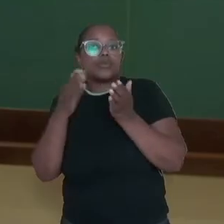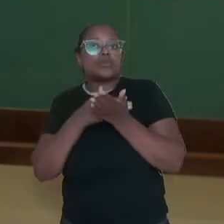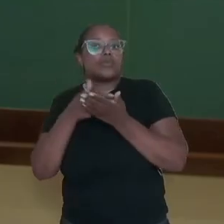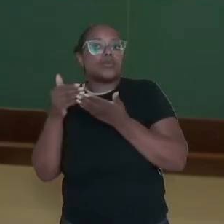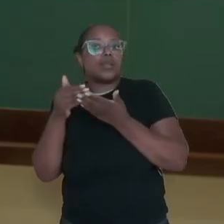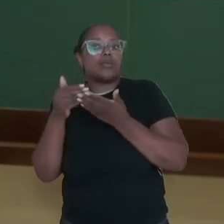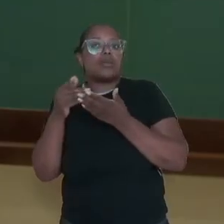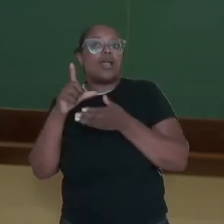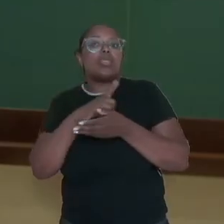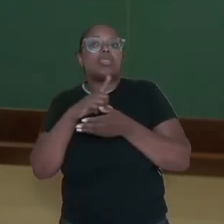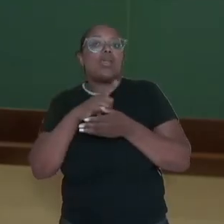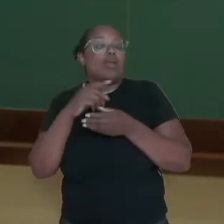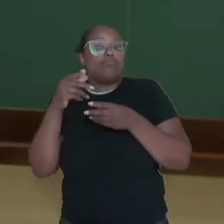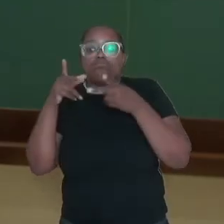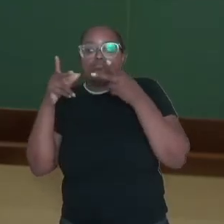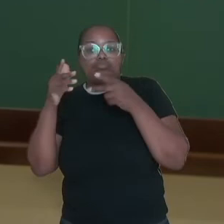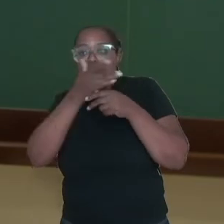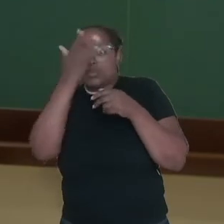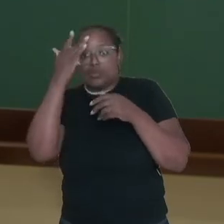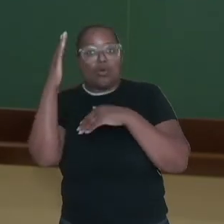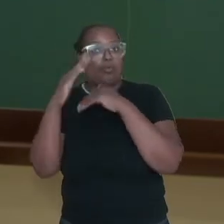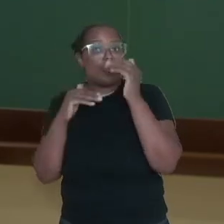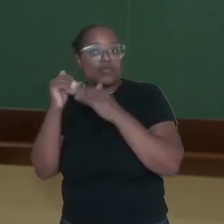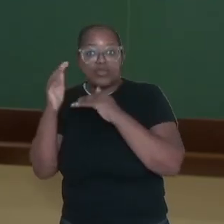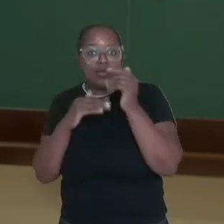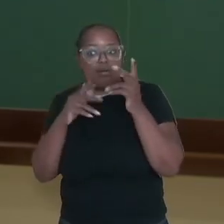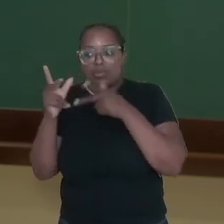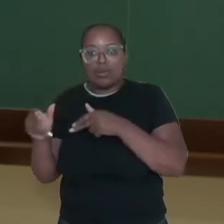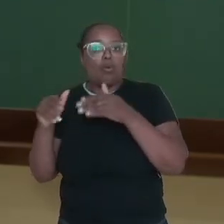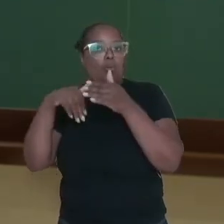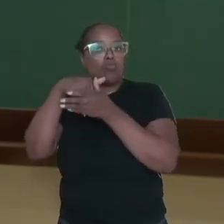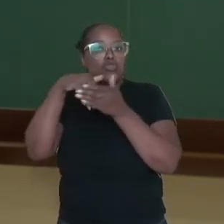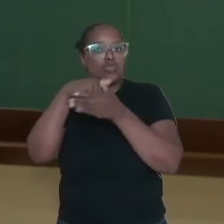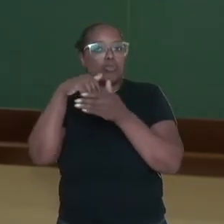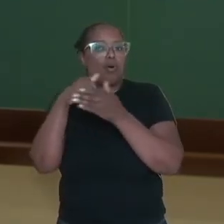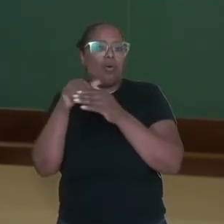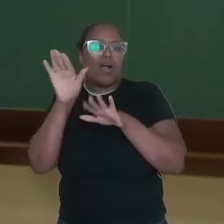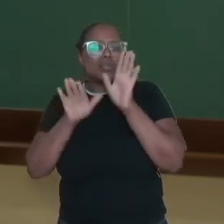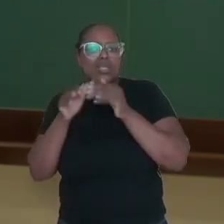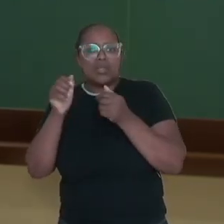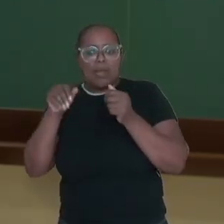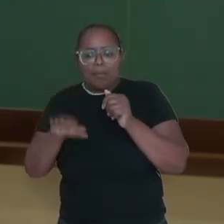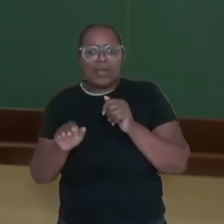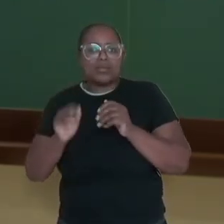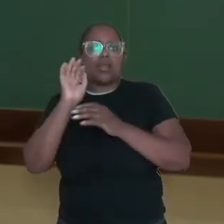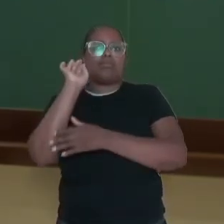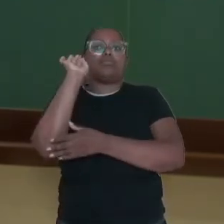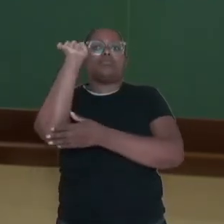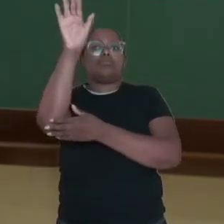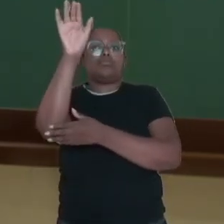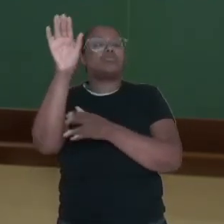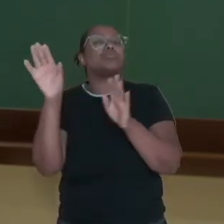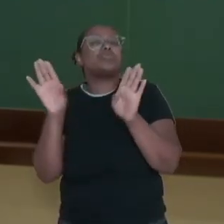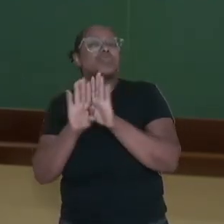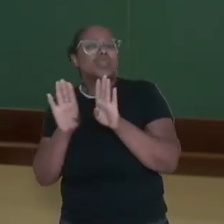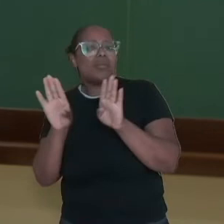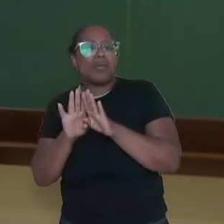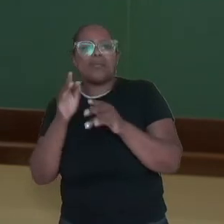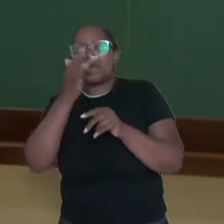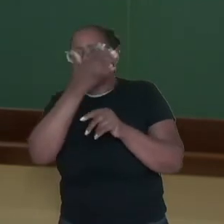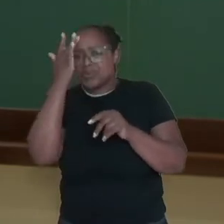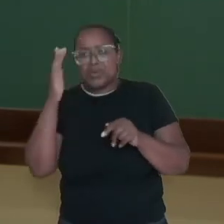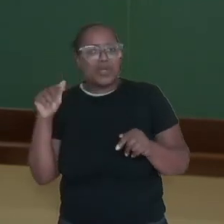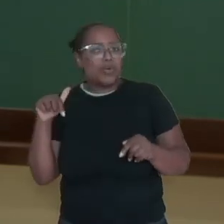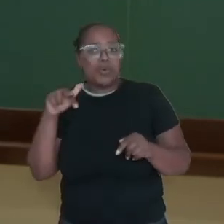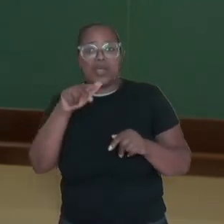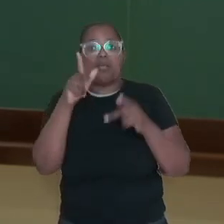de atleta profissional, como se fosse um jogador de futebol, um jogador de basquete, né? Um atleta do atletismo.